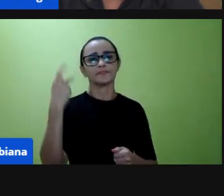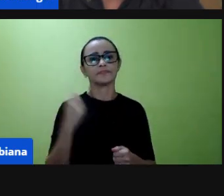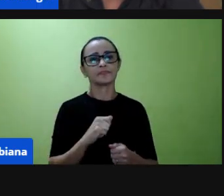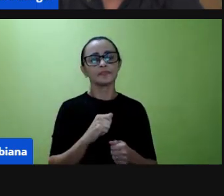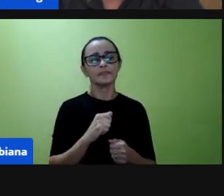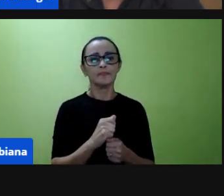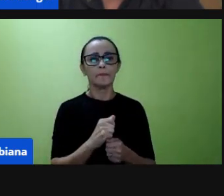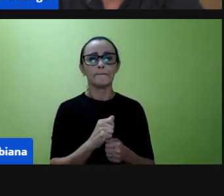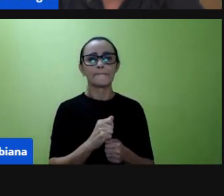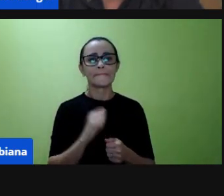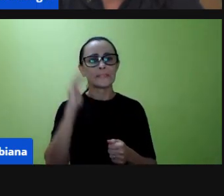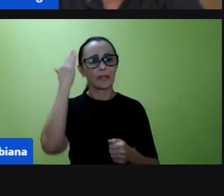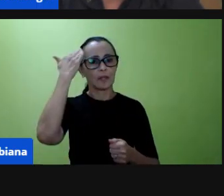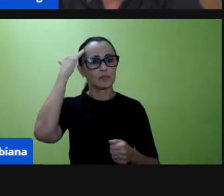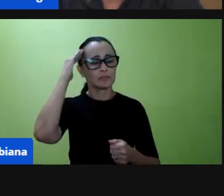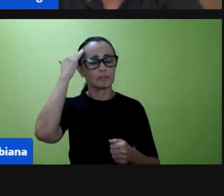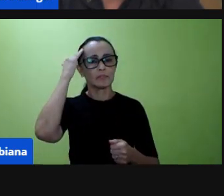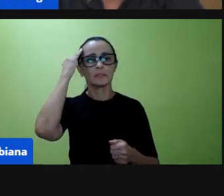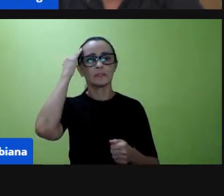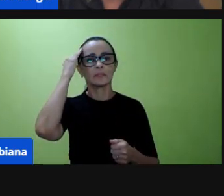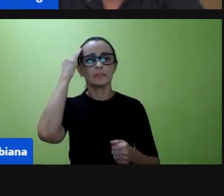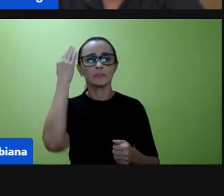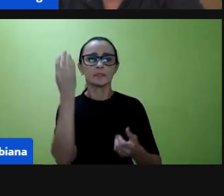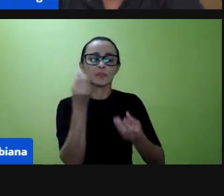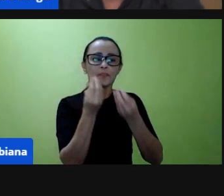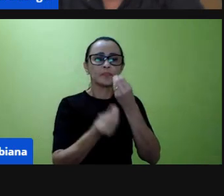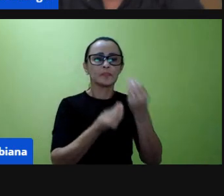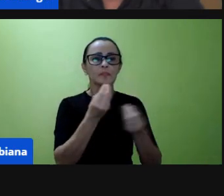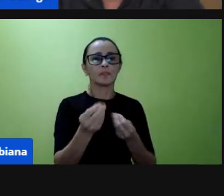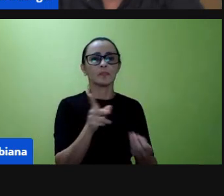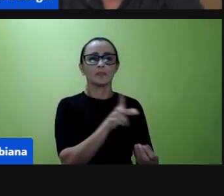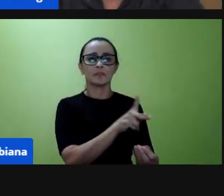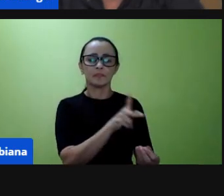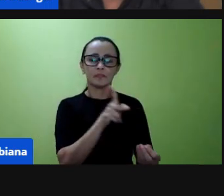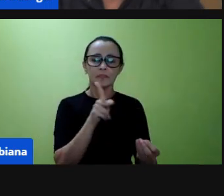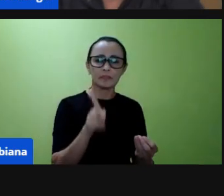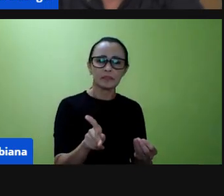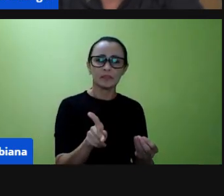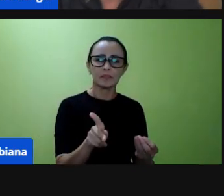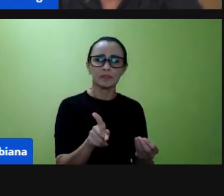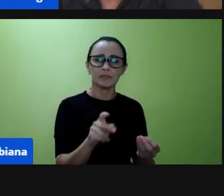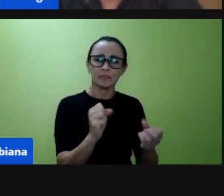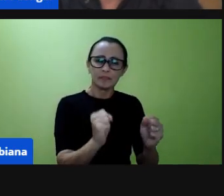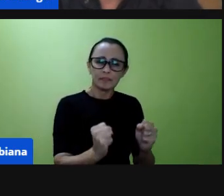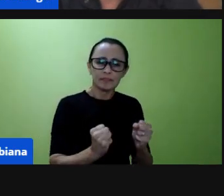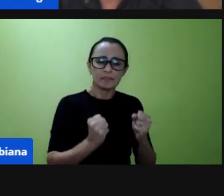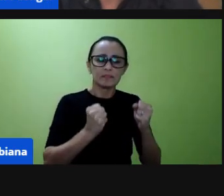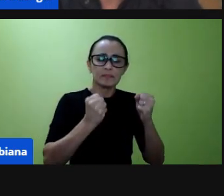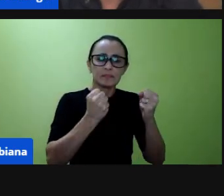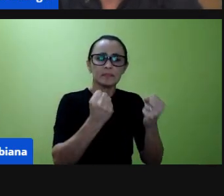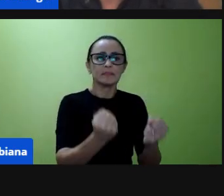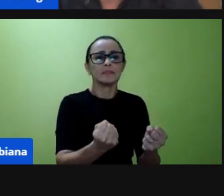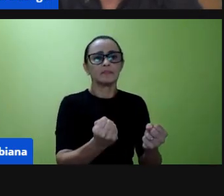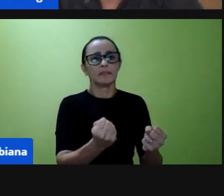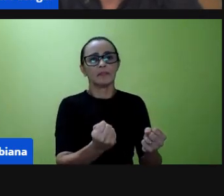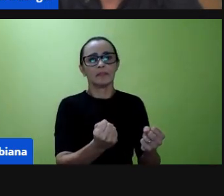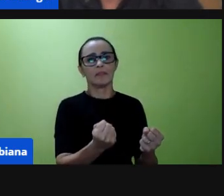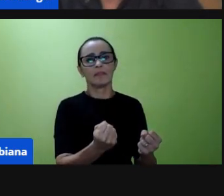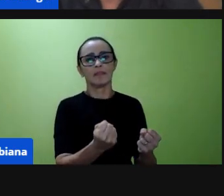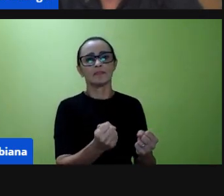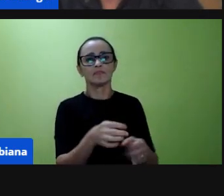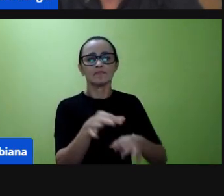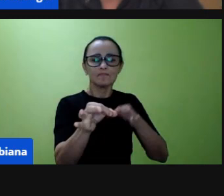bem claro, o quanto, assim, os professores têm se empenhado e o quanto os professores têm produzido ciência,